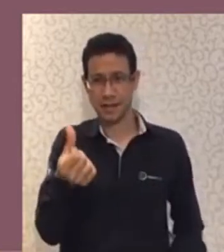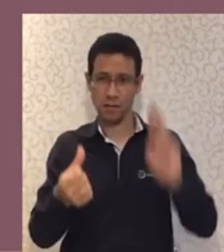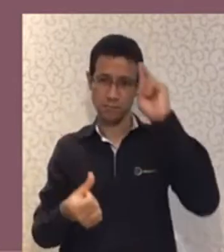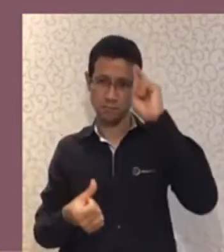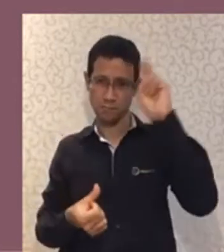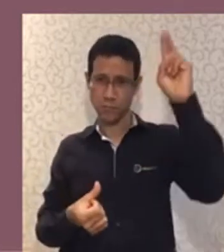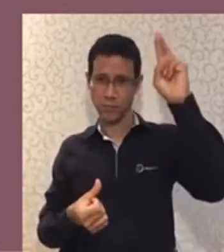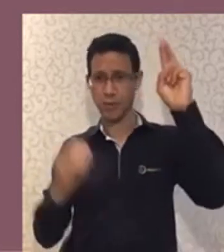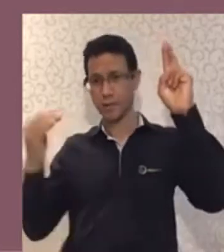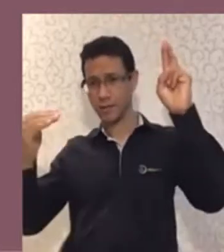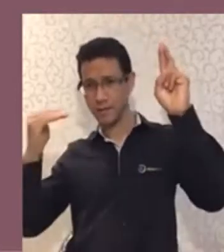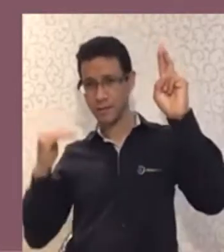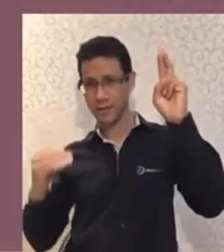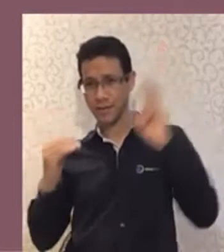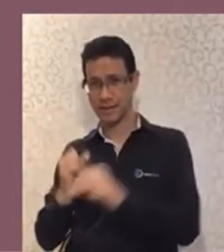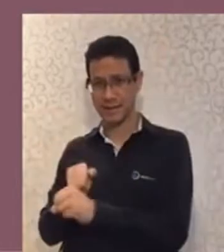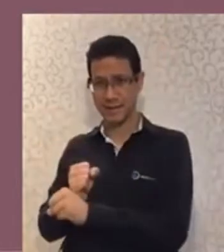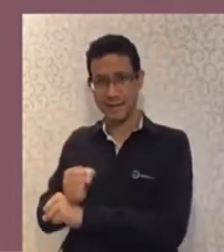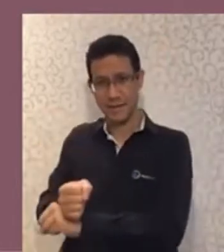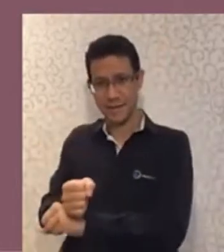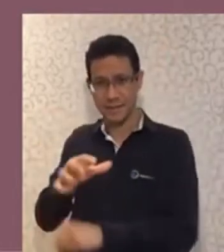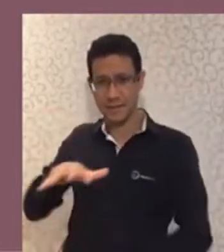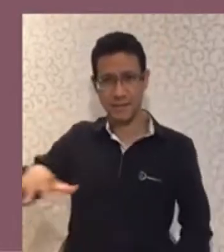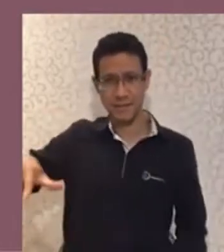se mantêm